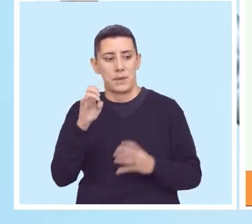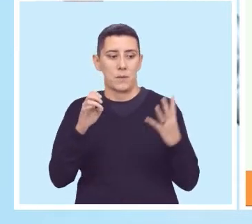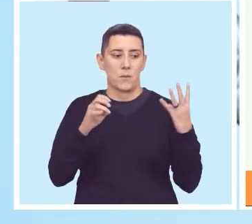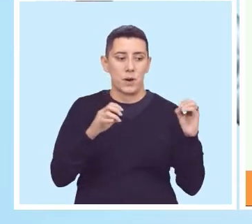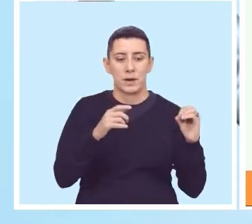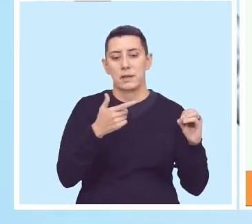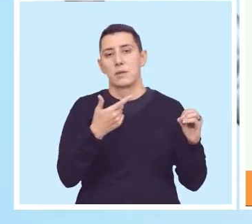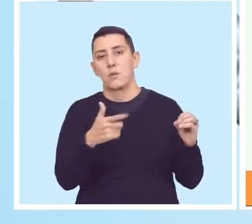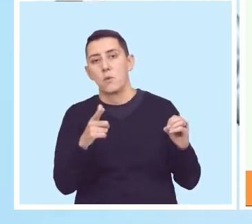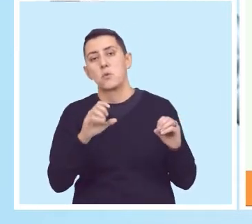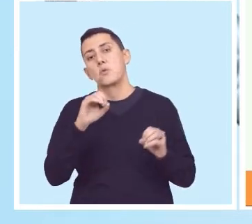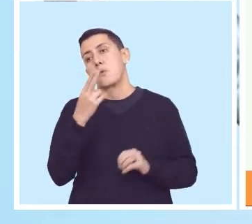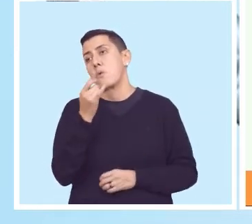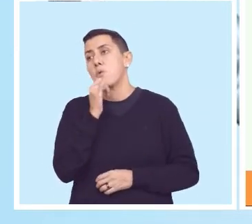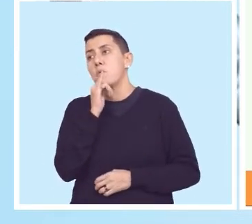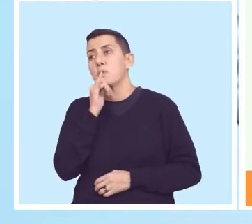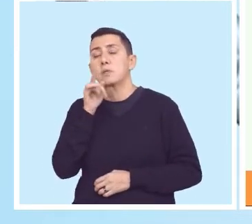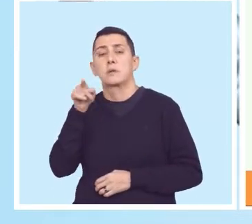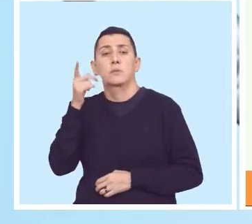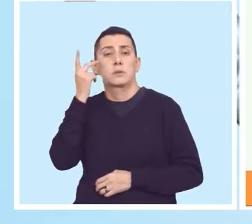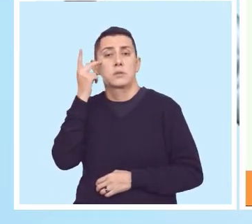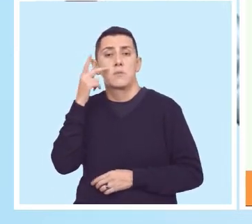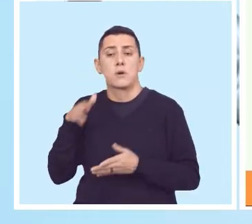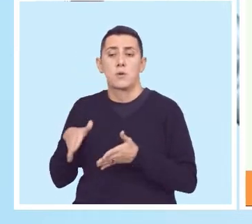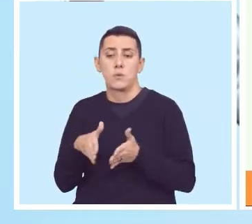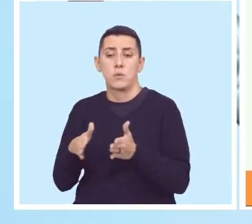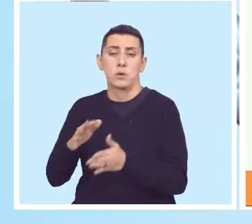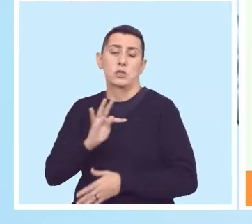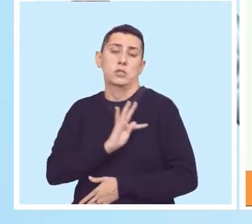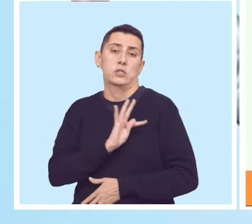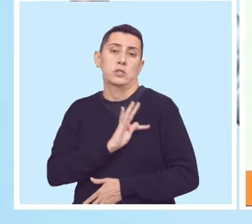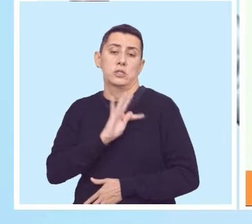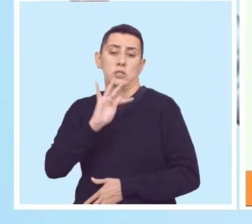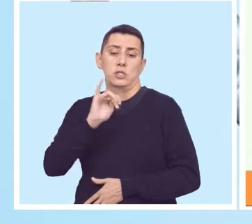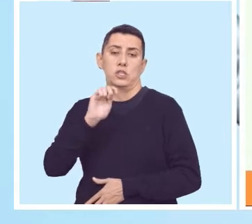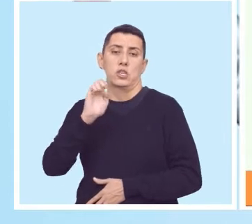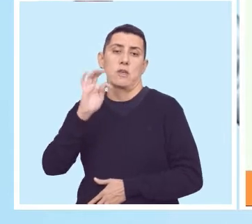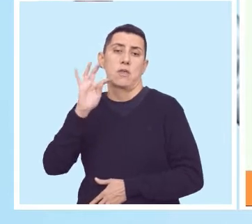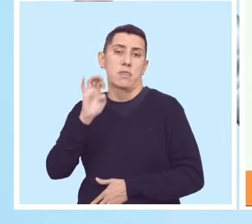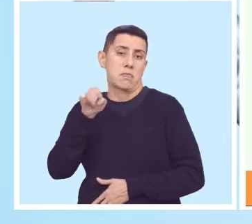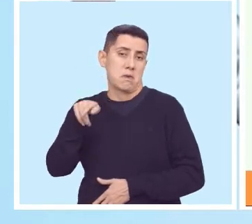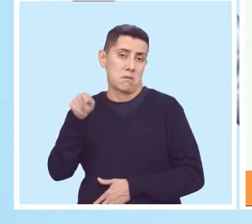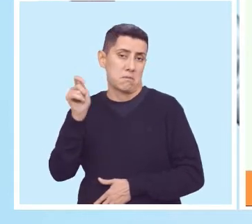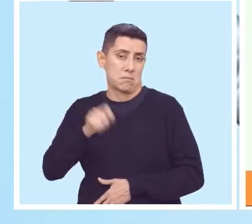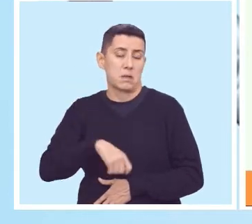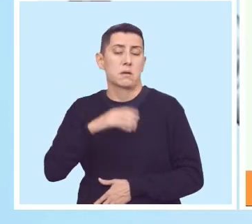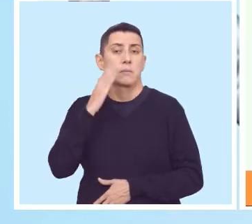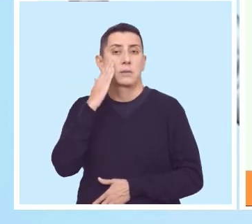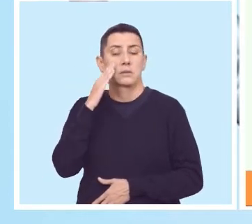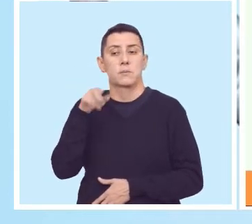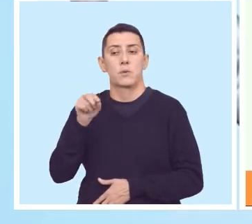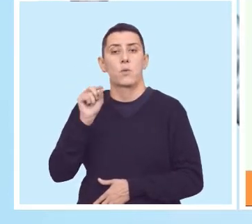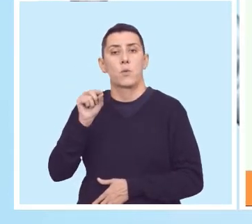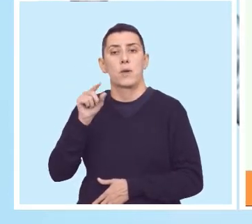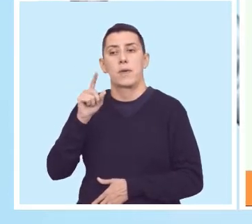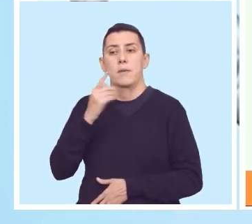o Rio Tietê aqui, sendo monitorado por um órgão vinculado